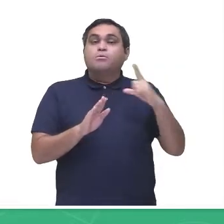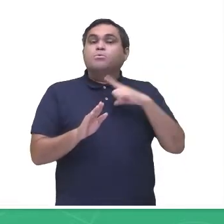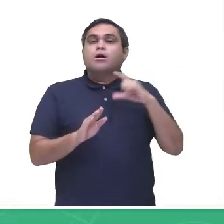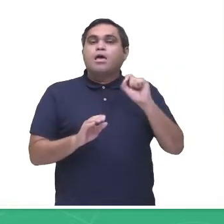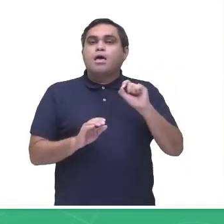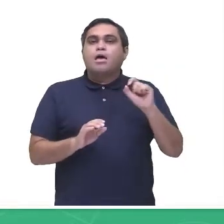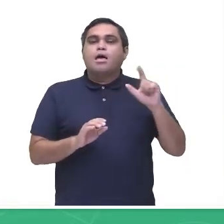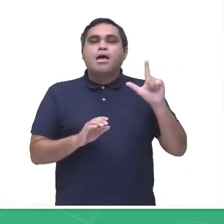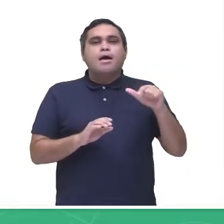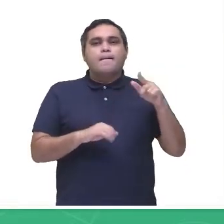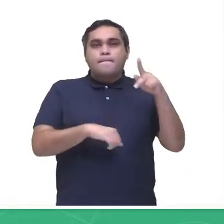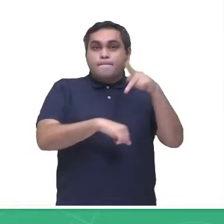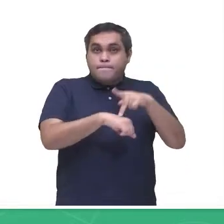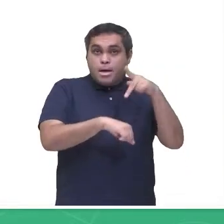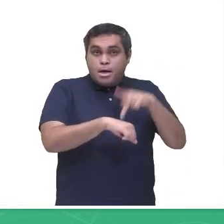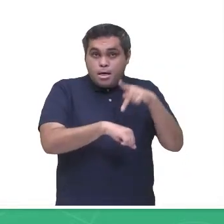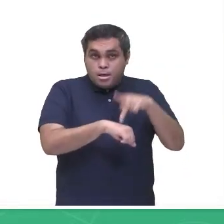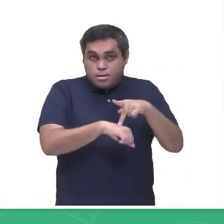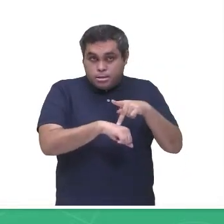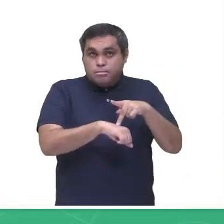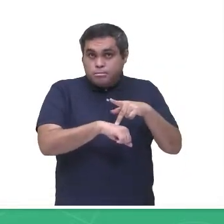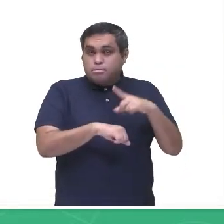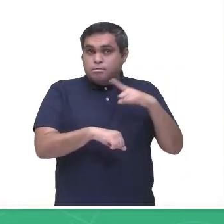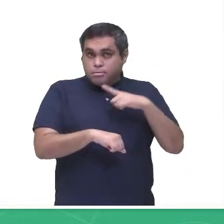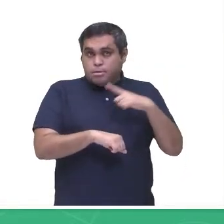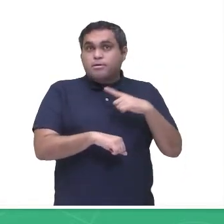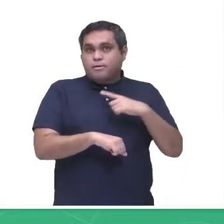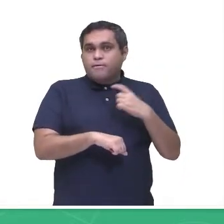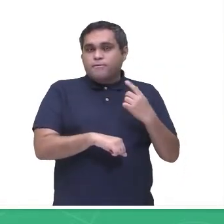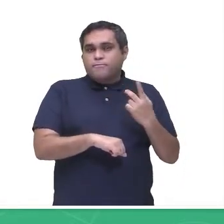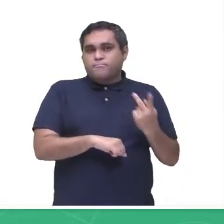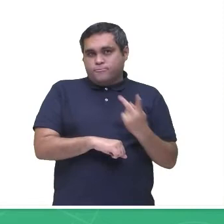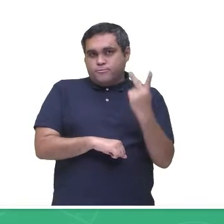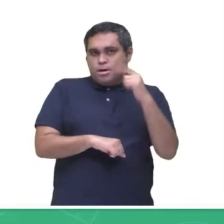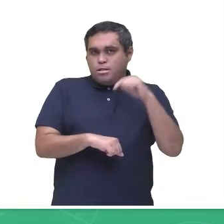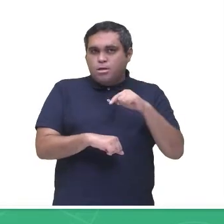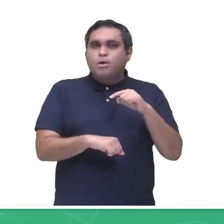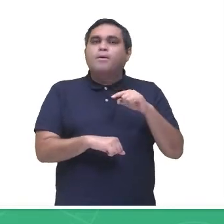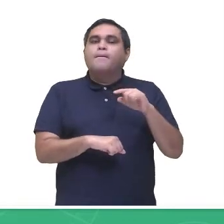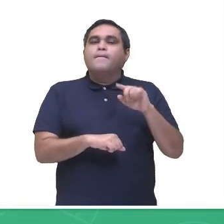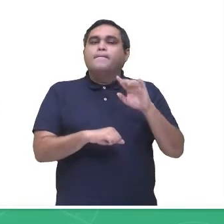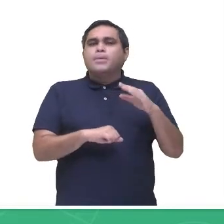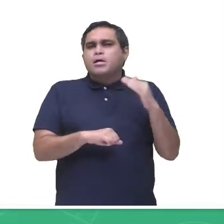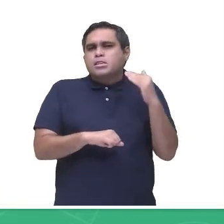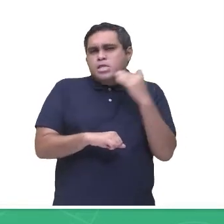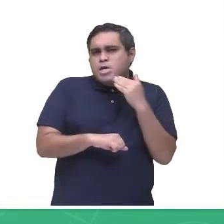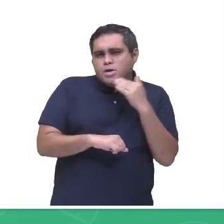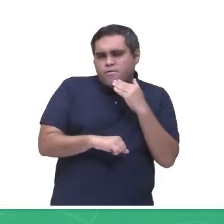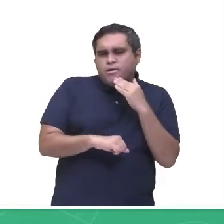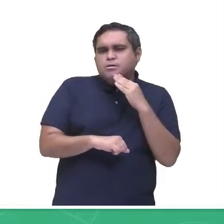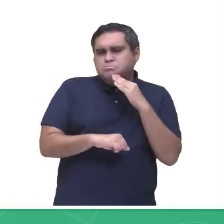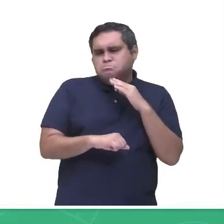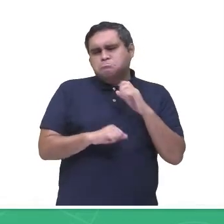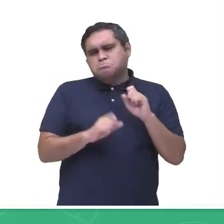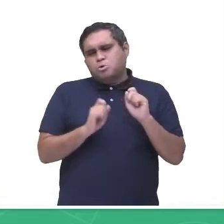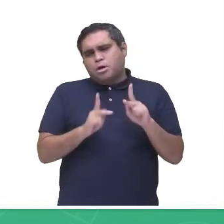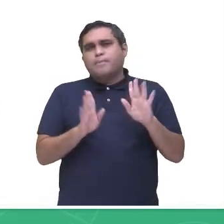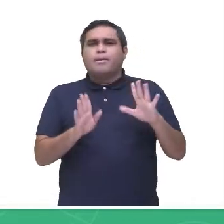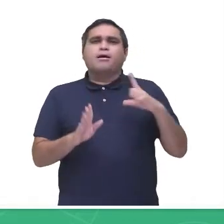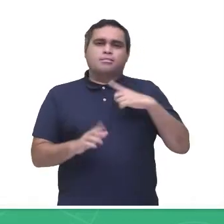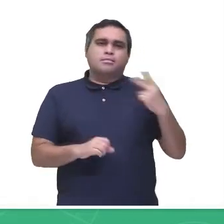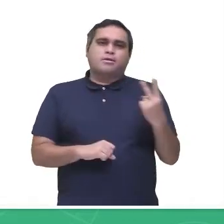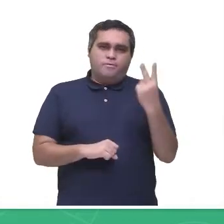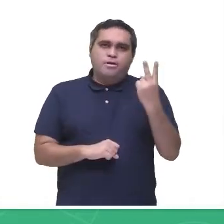pérola tem o seu valor, mesmo ela sendo ondulada, ela vai ter o seu valor. Então, o Barroco deriva desta palavra